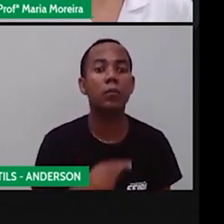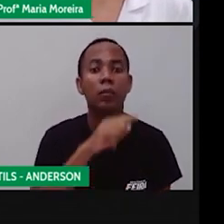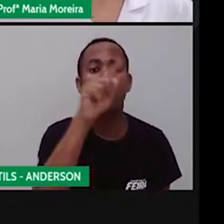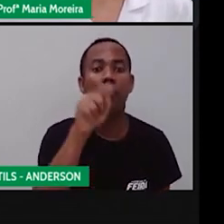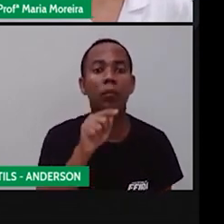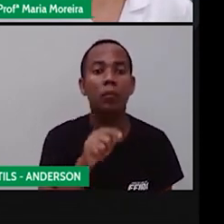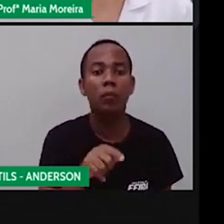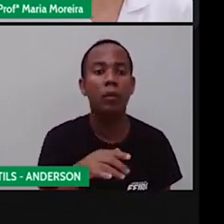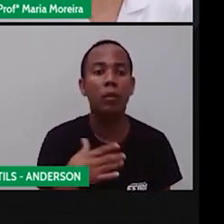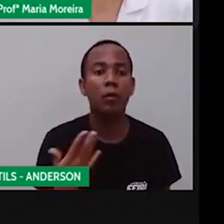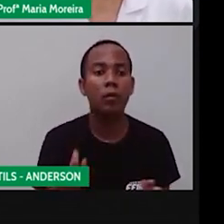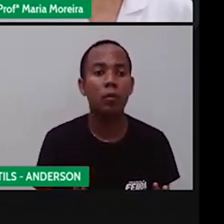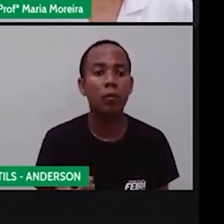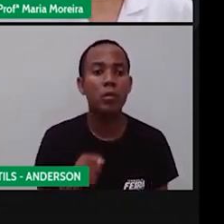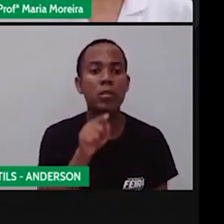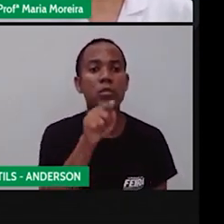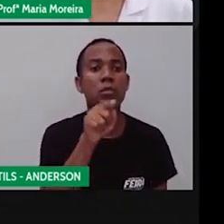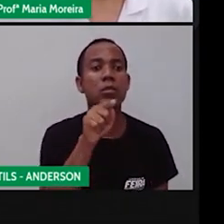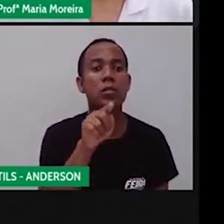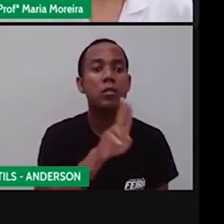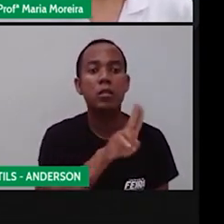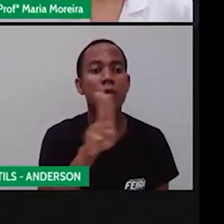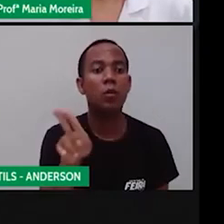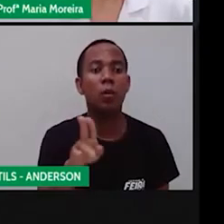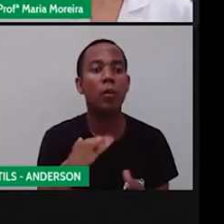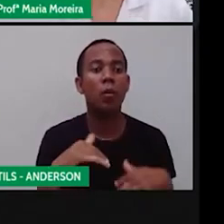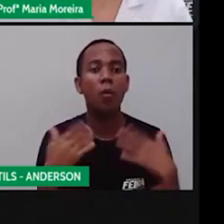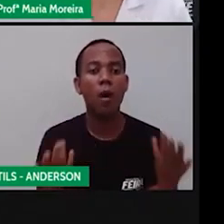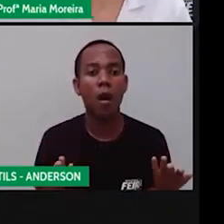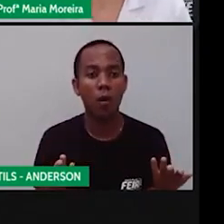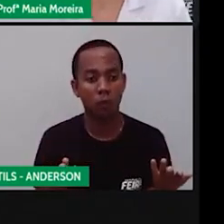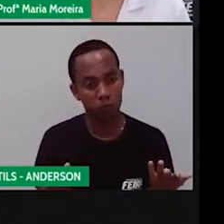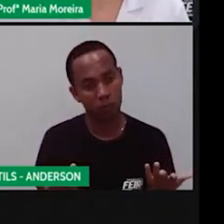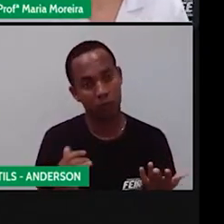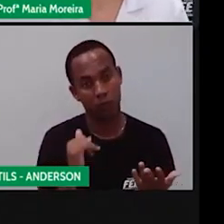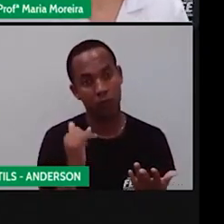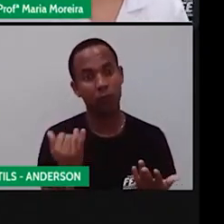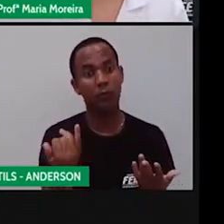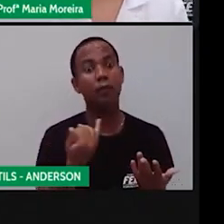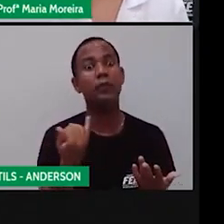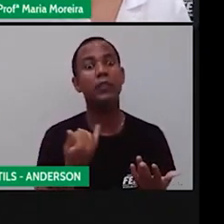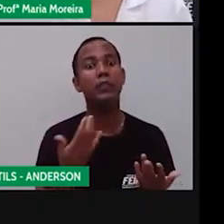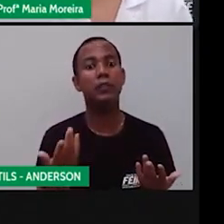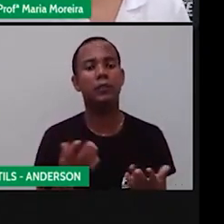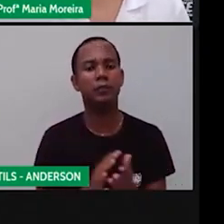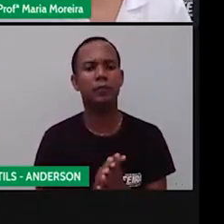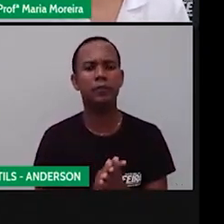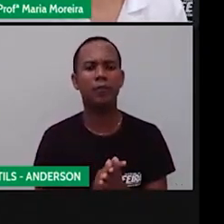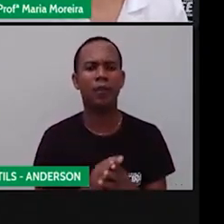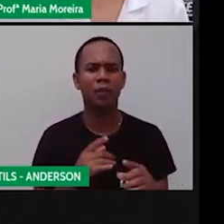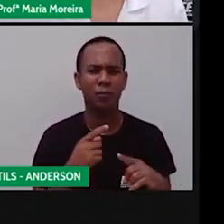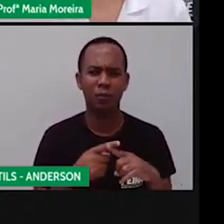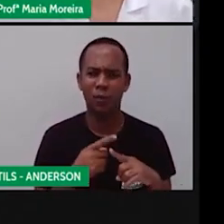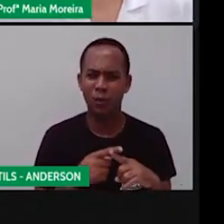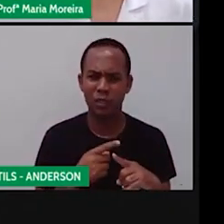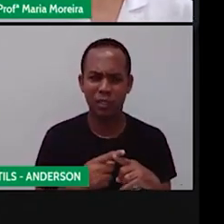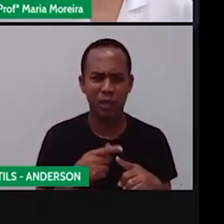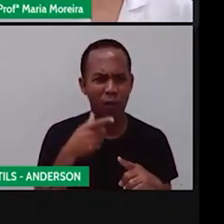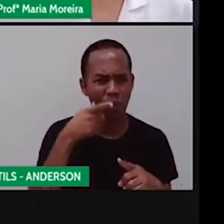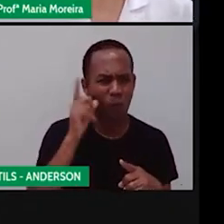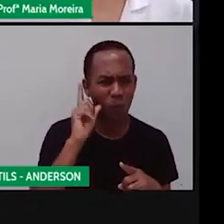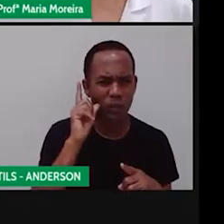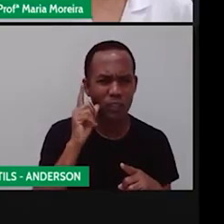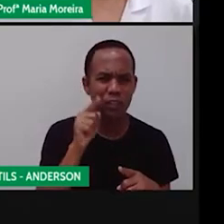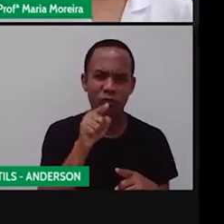Qual o seu nome? Bora, qual o seu nome? Aí você vai dizer, certo? Por que você não foi ontem